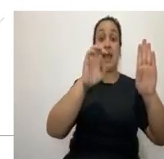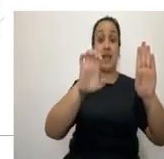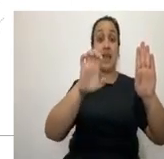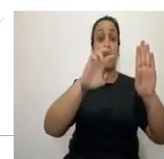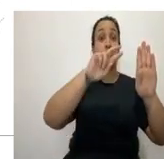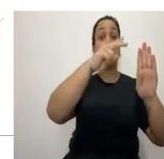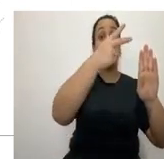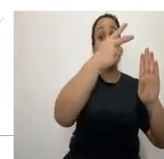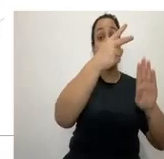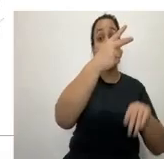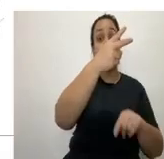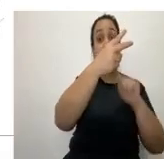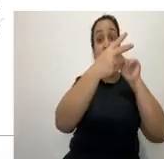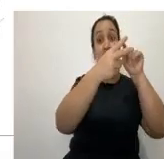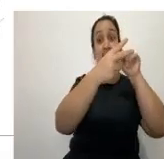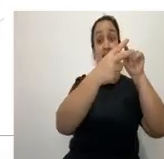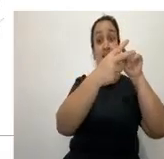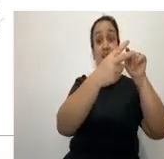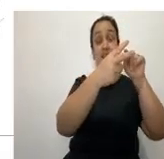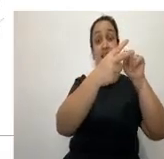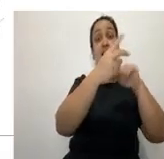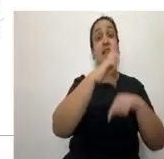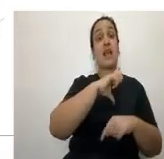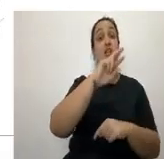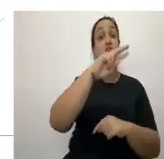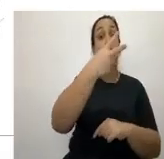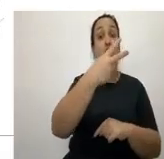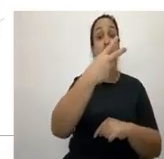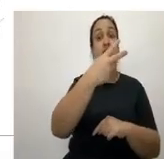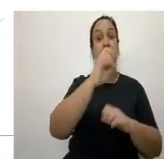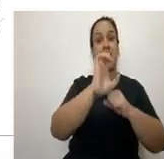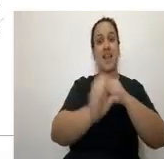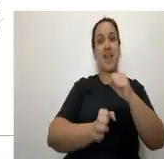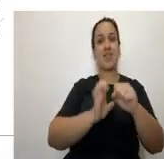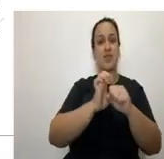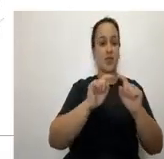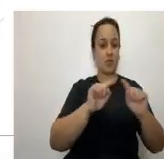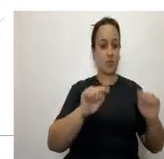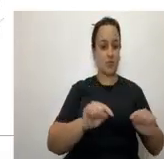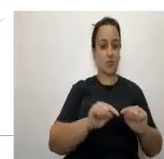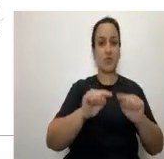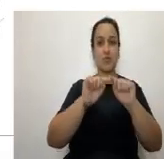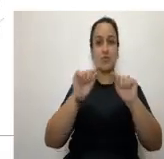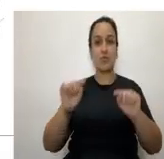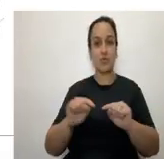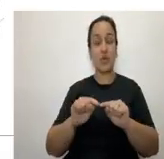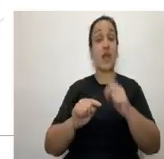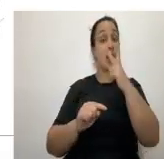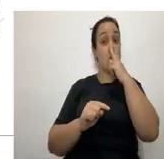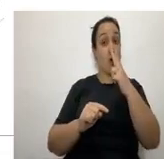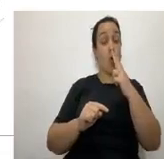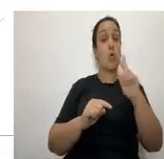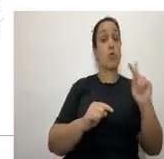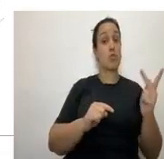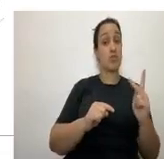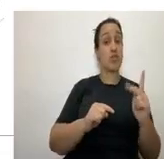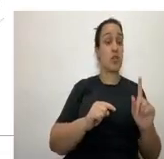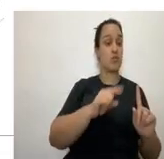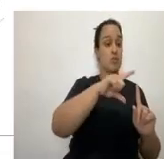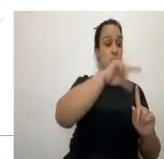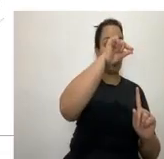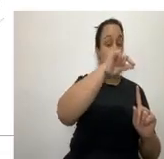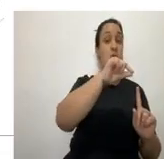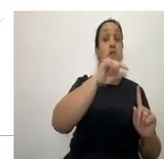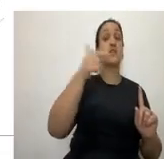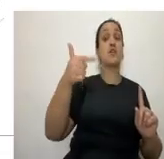hélio. O que acontece? O hélio tem número atômico 2, então ele tem 2 elétrons para distribuir. Então, o primeiro vai ser igual ao